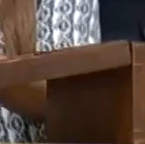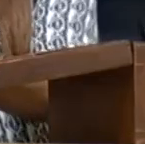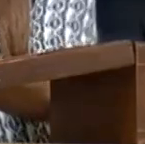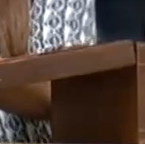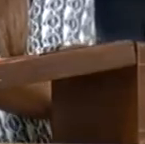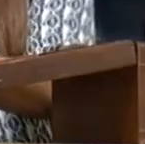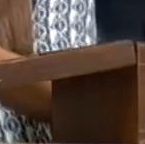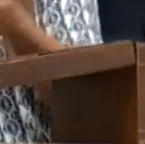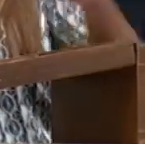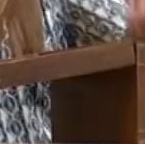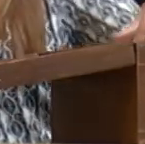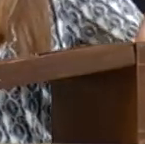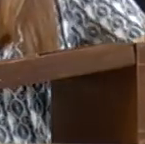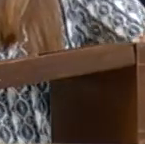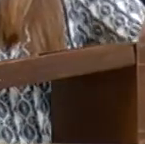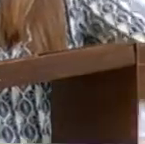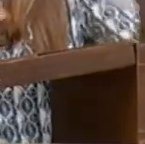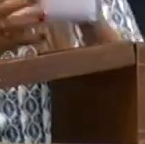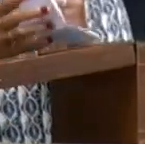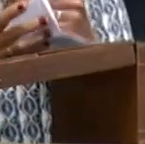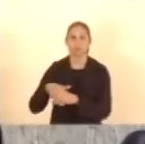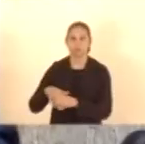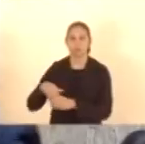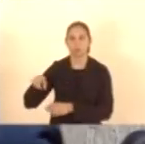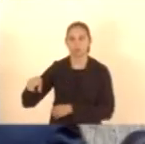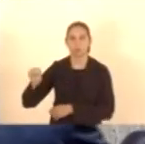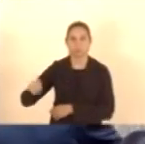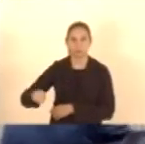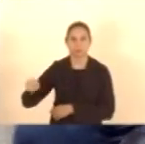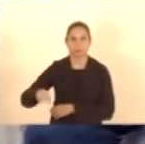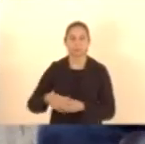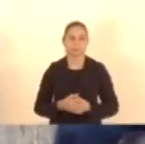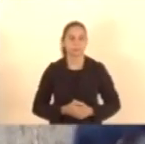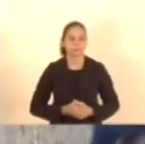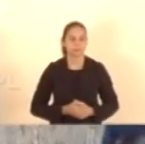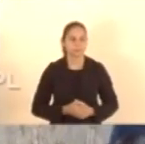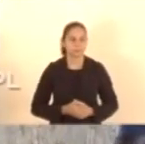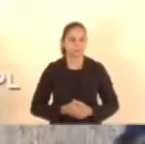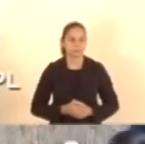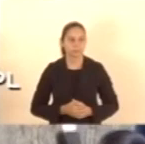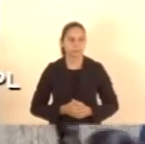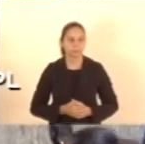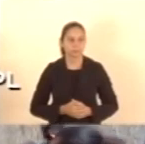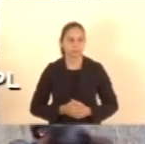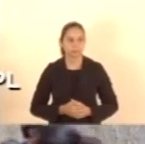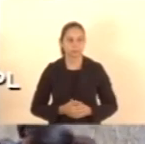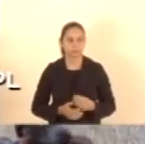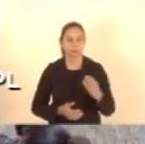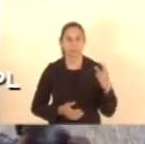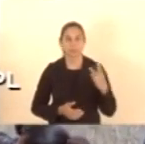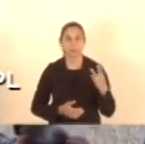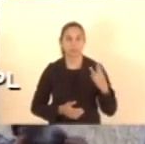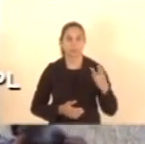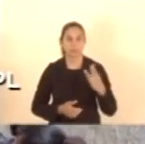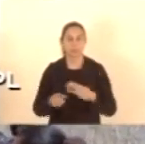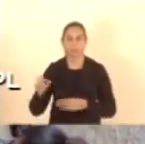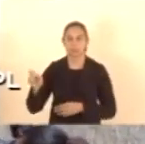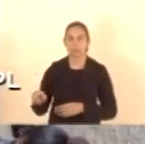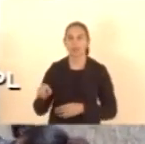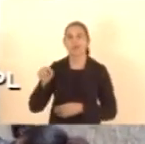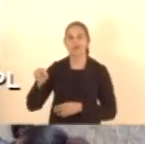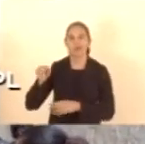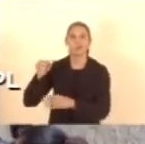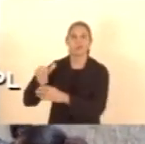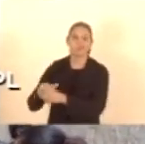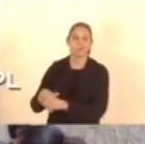Sá, sob a liderança de Marcelo Santos. Terceira cédula, o voto Davi Diniz Carvalho. Terceira